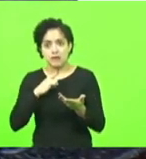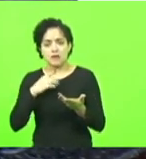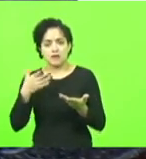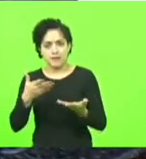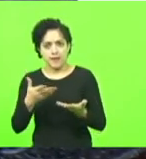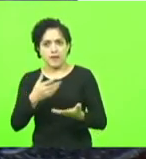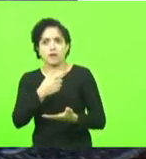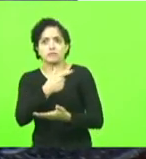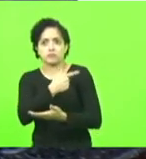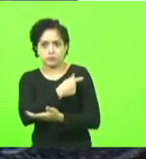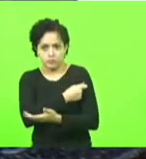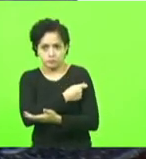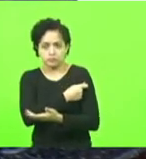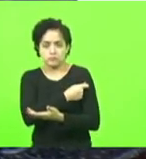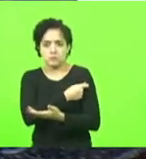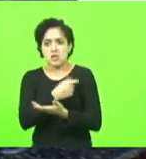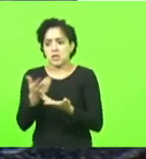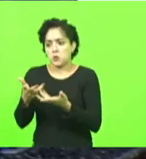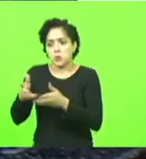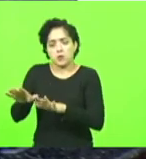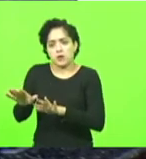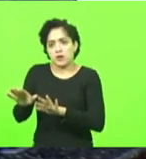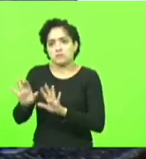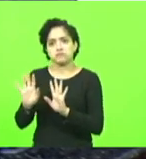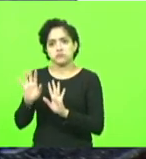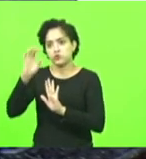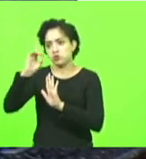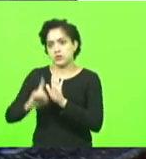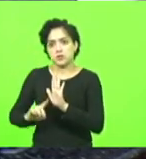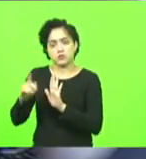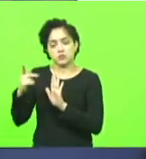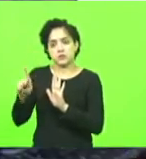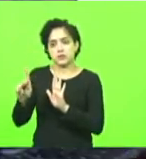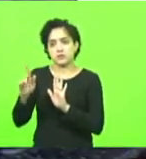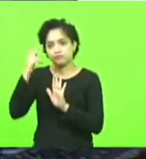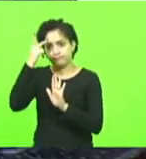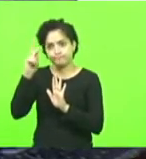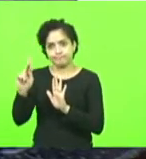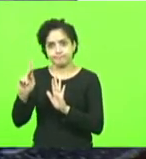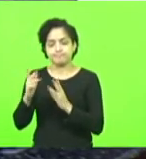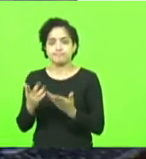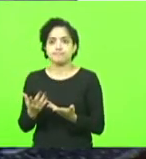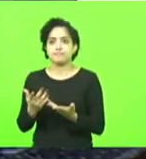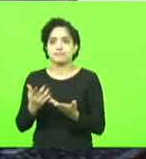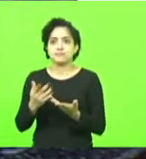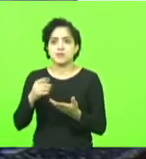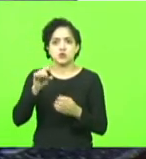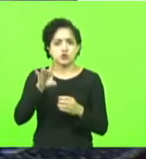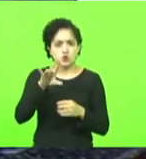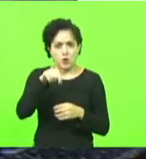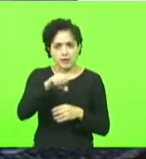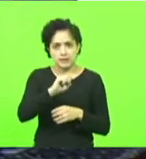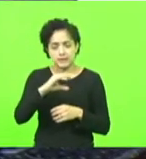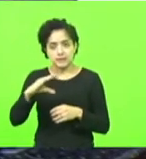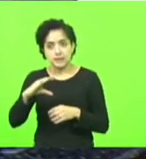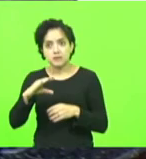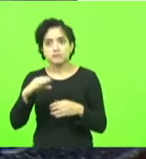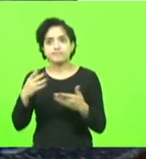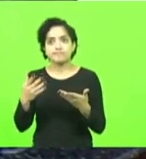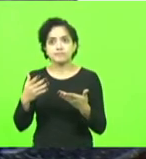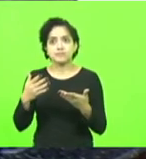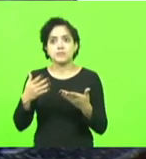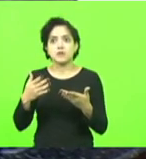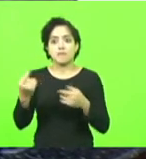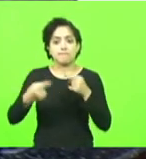vacina, toma, quem não quer, não toma. Esse é um direito. Passaporte não é só em Santa Catarina. Não vamos